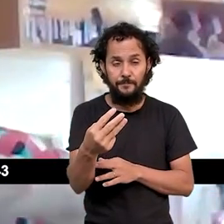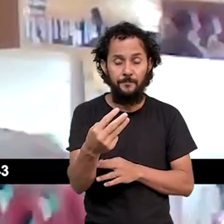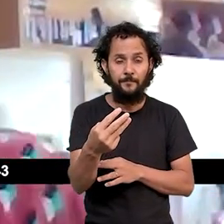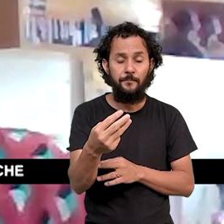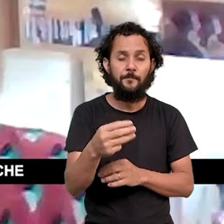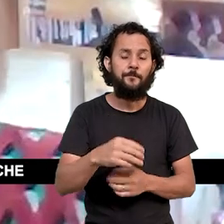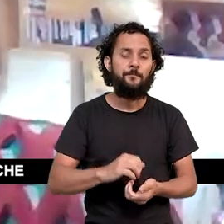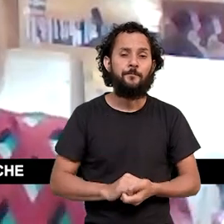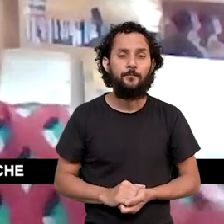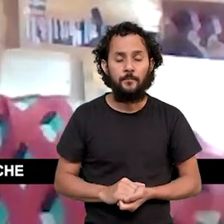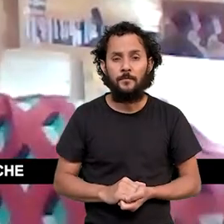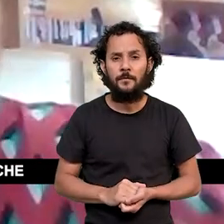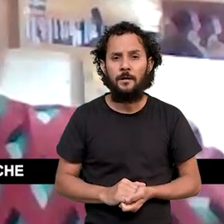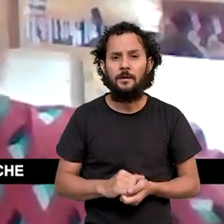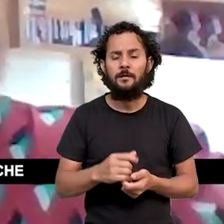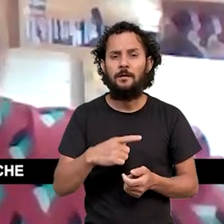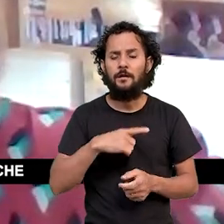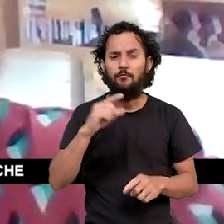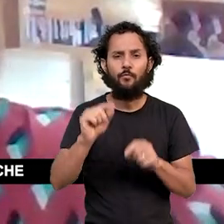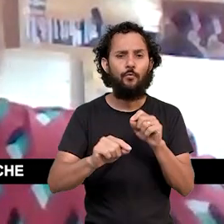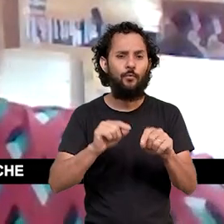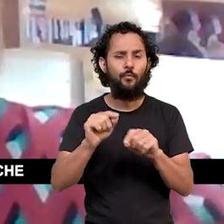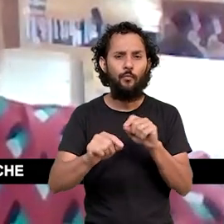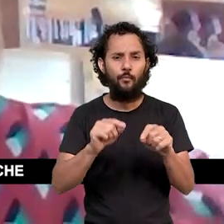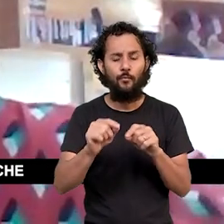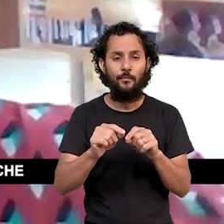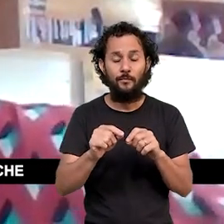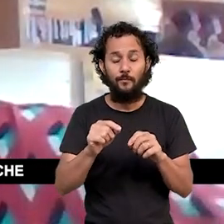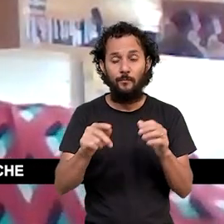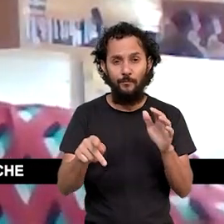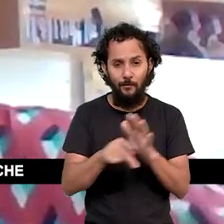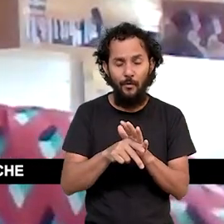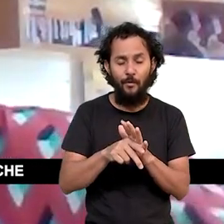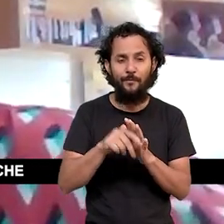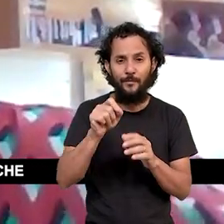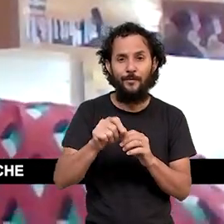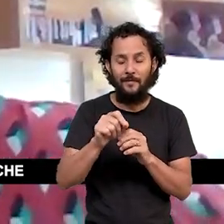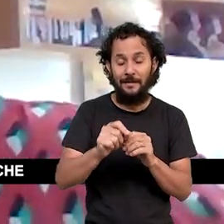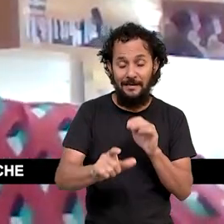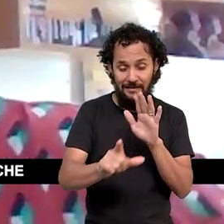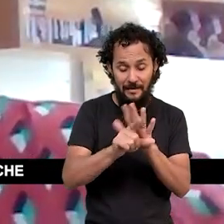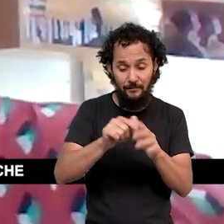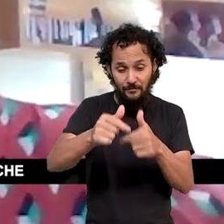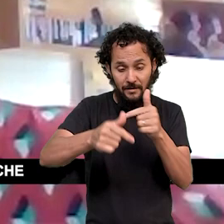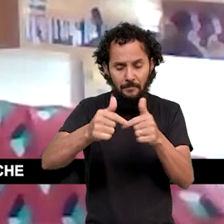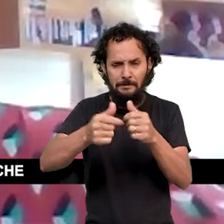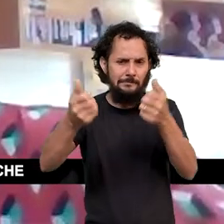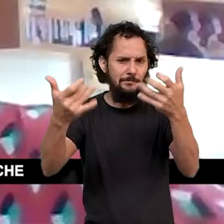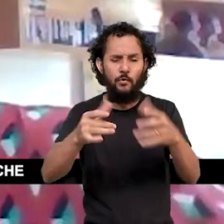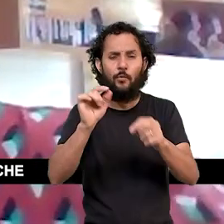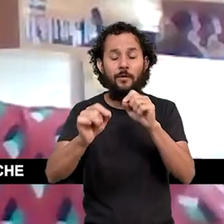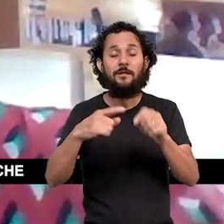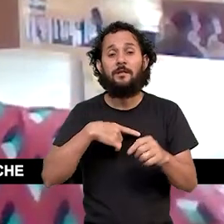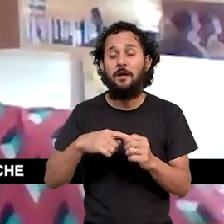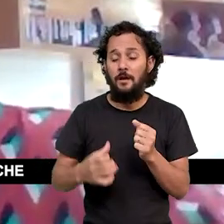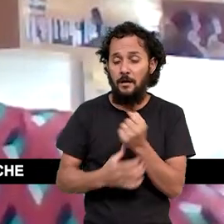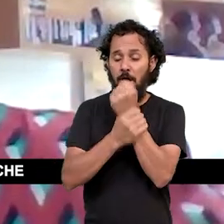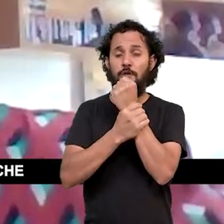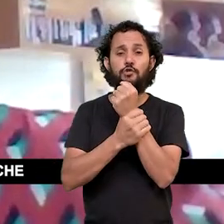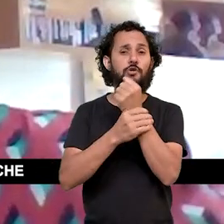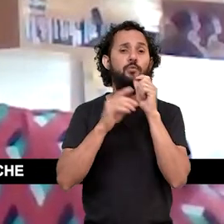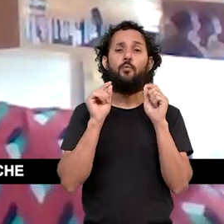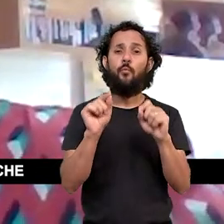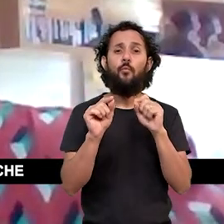1943 foi garantido, por meio da consolidação das leis trabalhistas, a